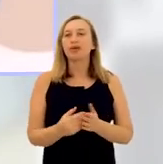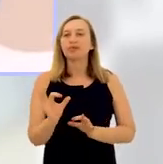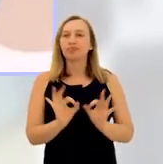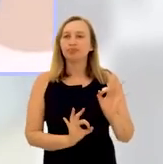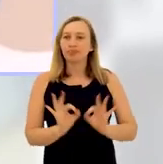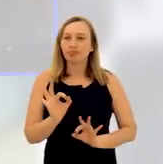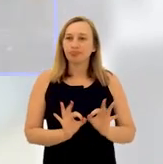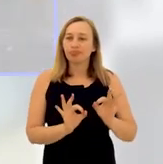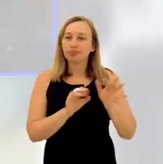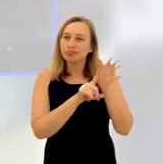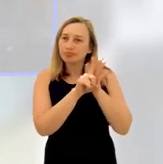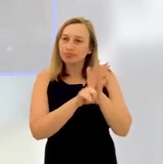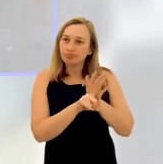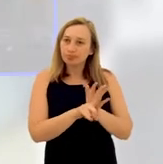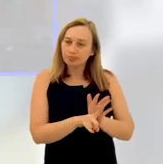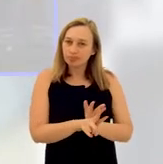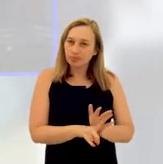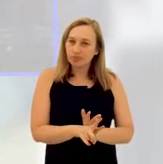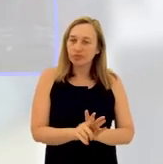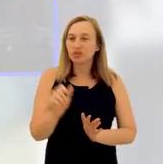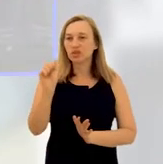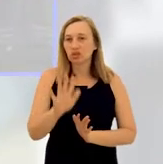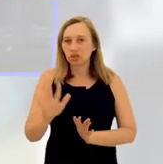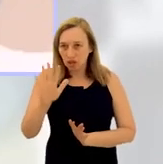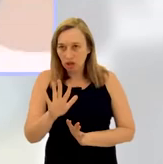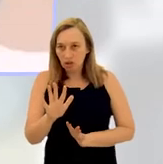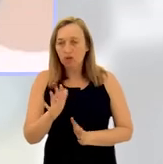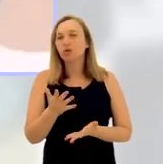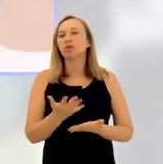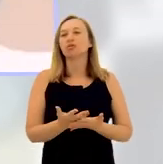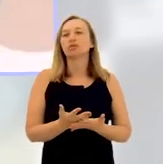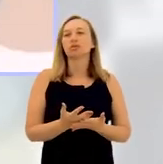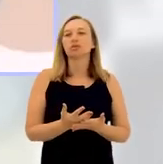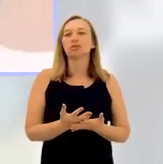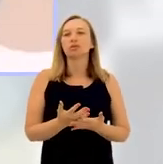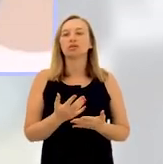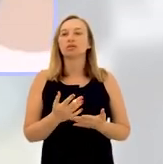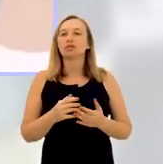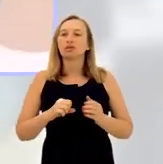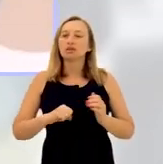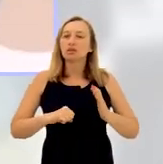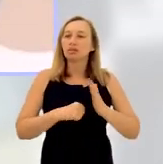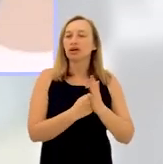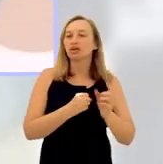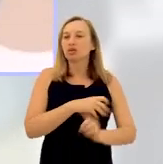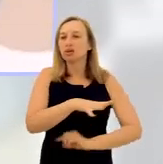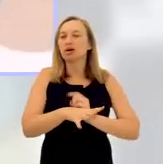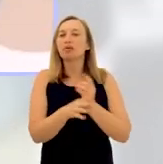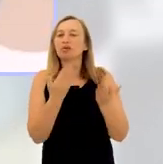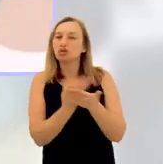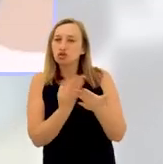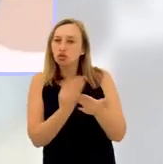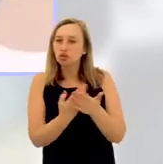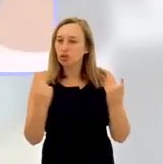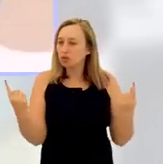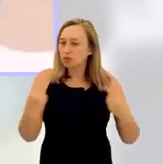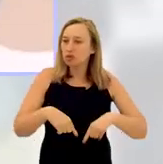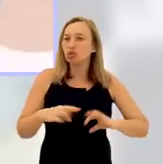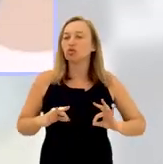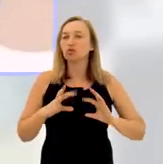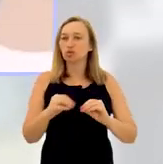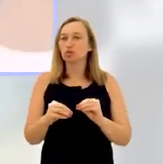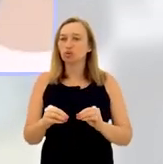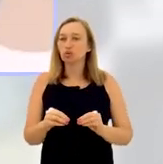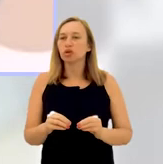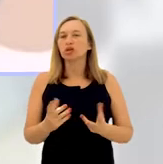estudar o projeto, fazer uma análise de mercado, né, também, porque, de fato, ainda que seja um negócio de impacto social, a gente precisa estudar